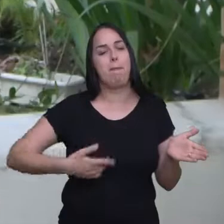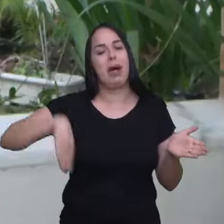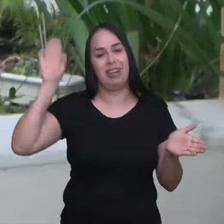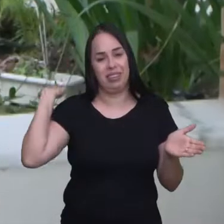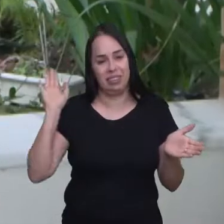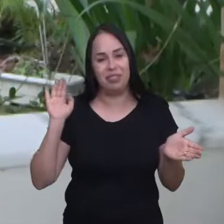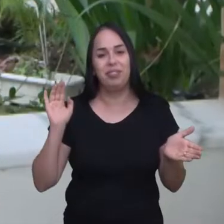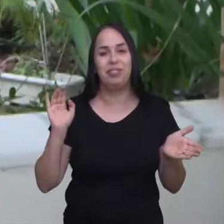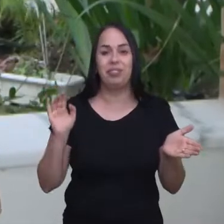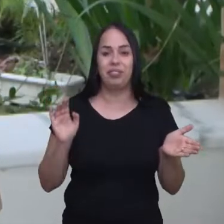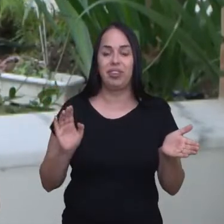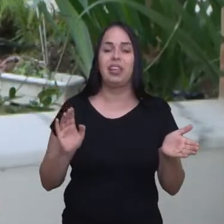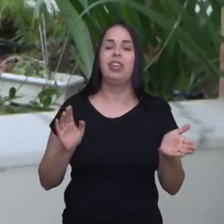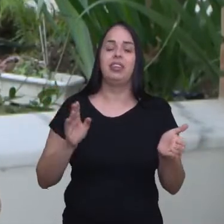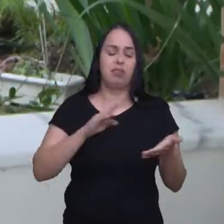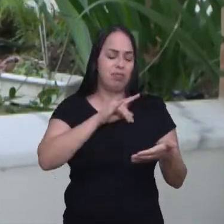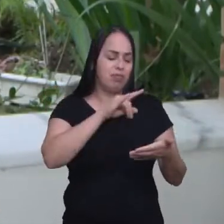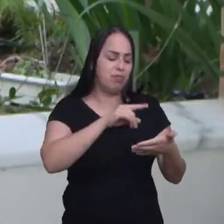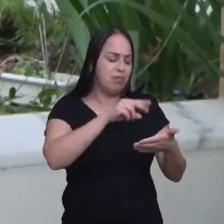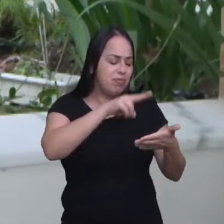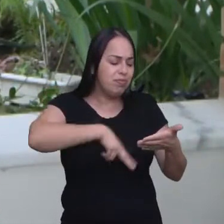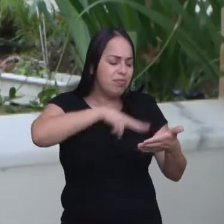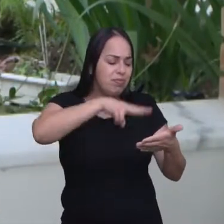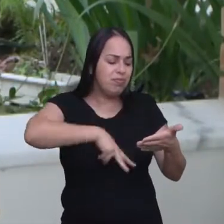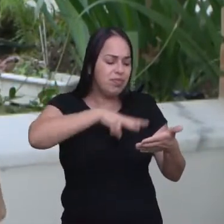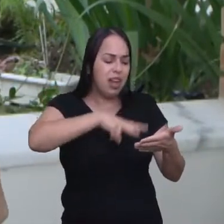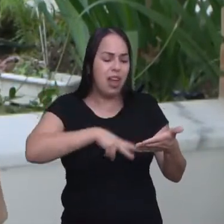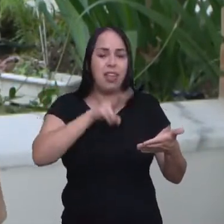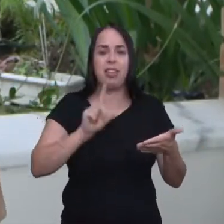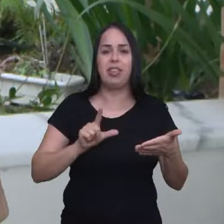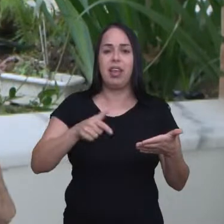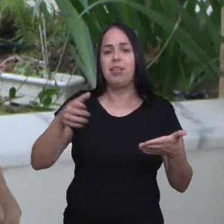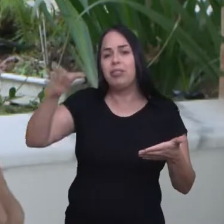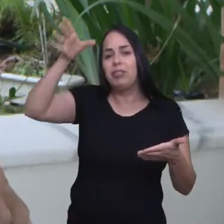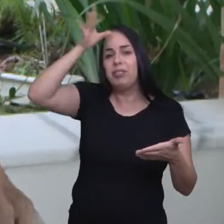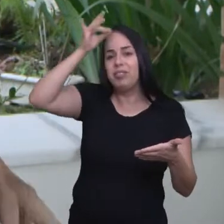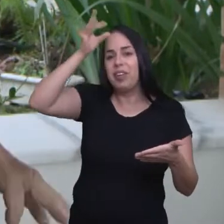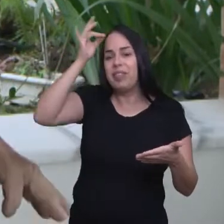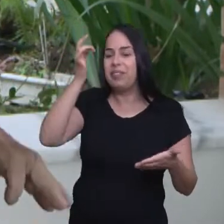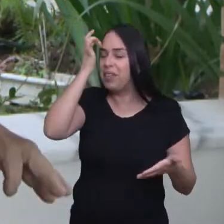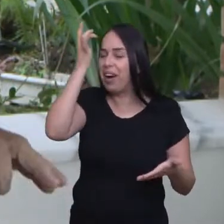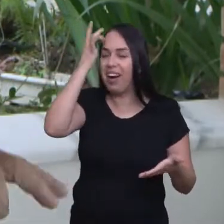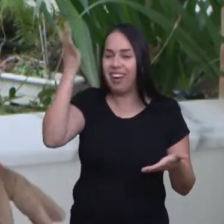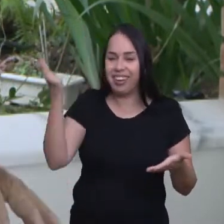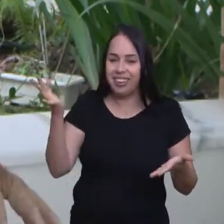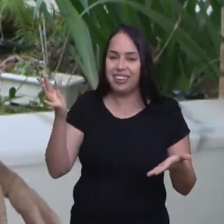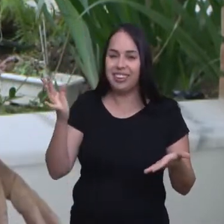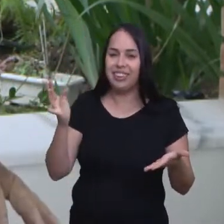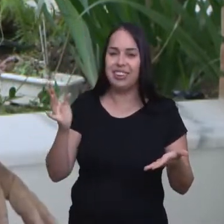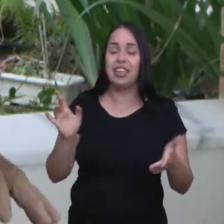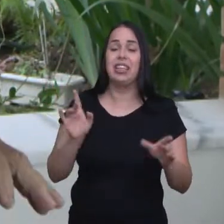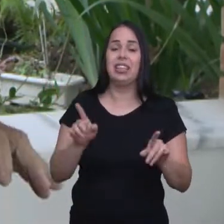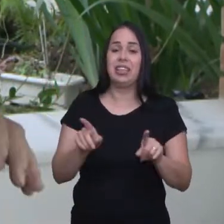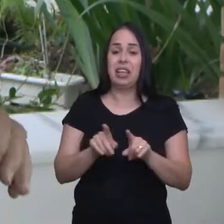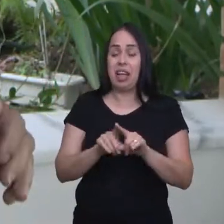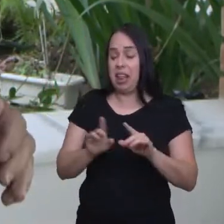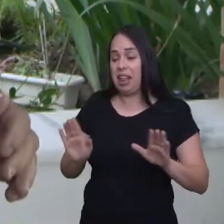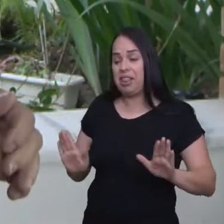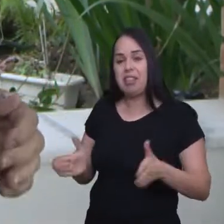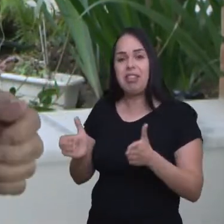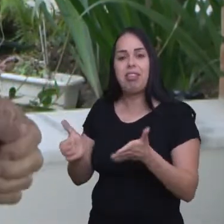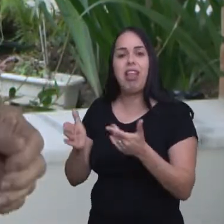decorávamos. A gente lia muito aquilo e decorava com facilidade. E com aquele incentivo